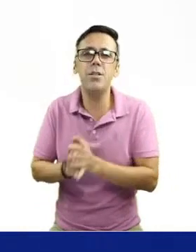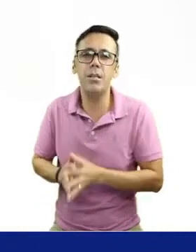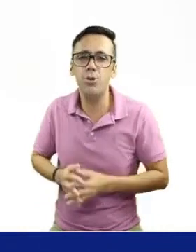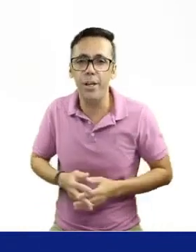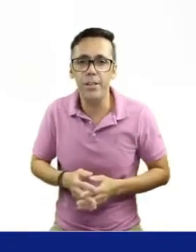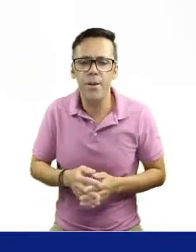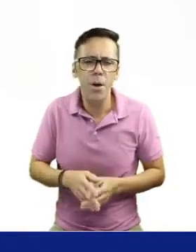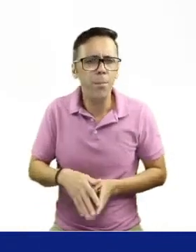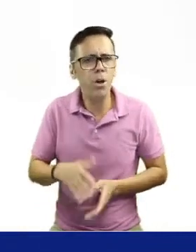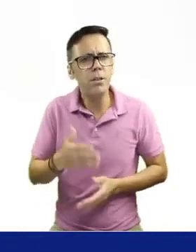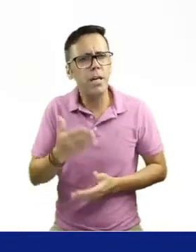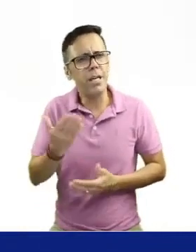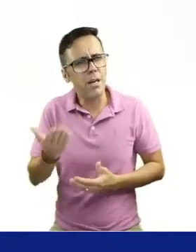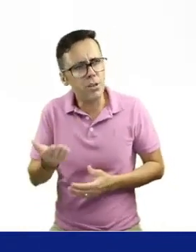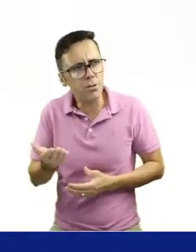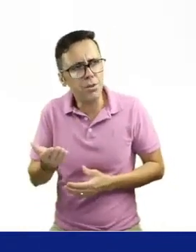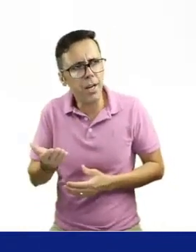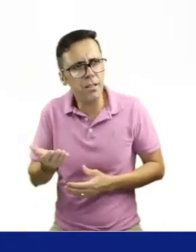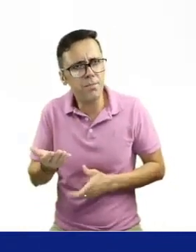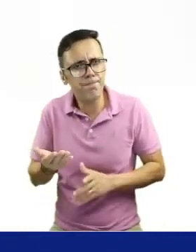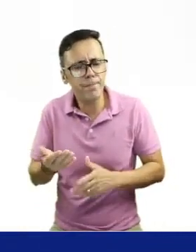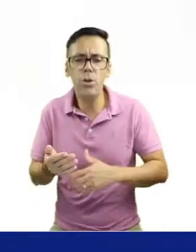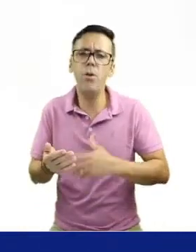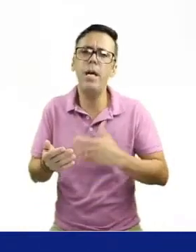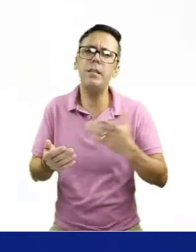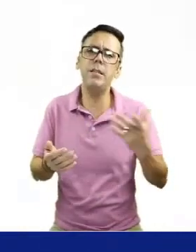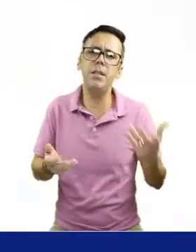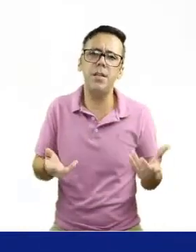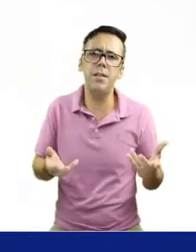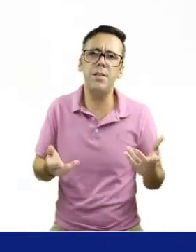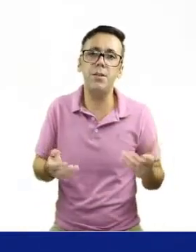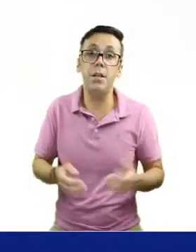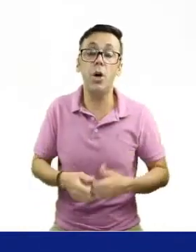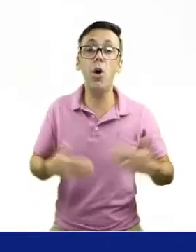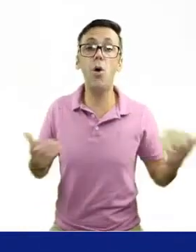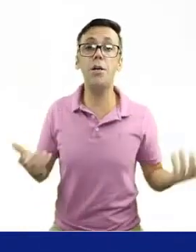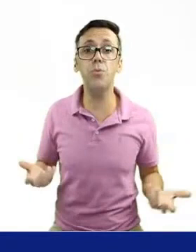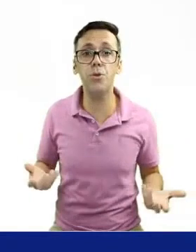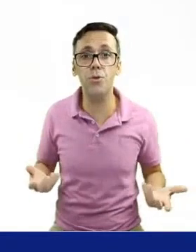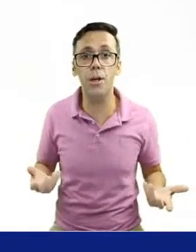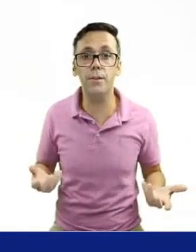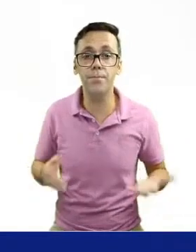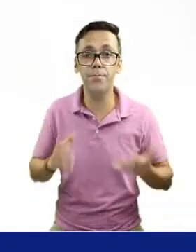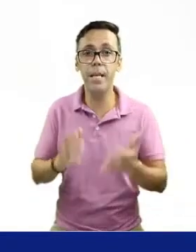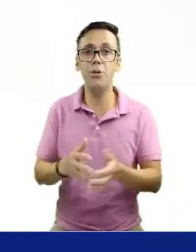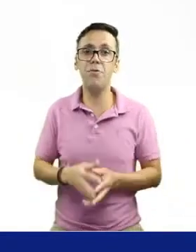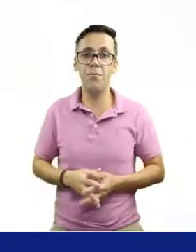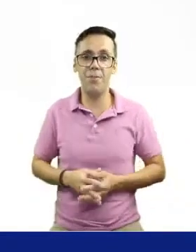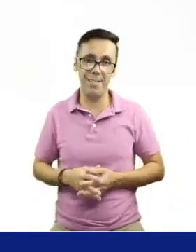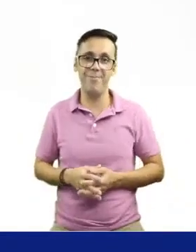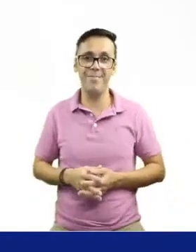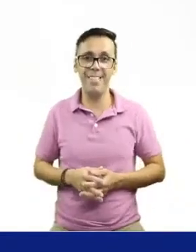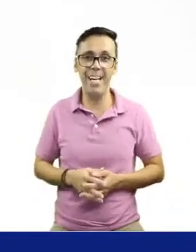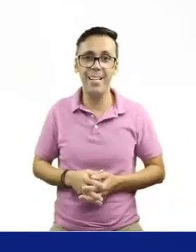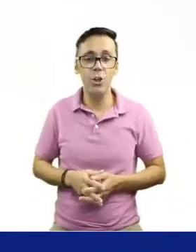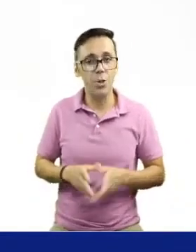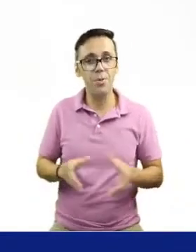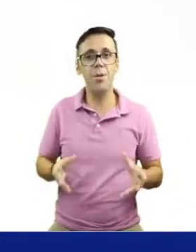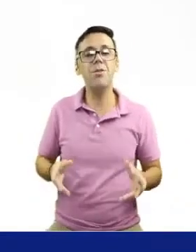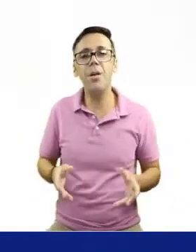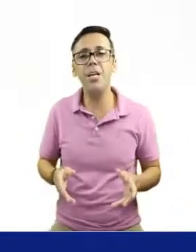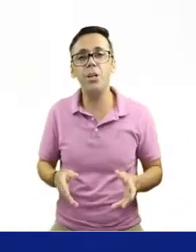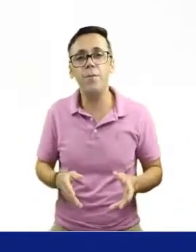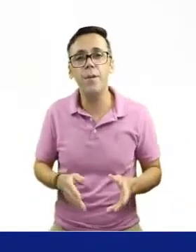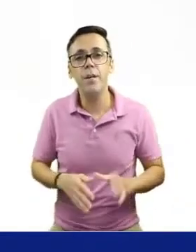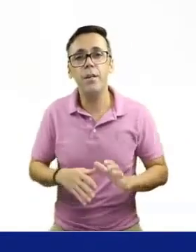falar das legislações portaria 453 ou rs330 ou as duas coisas que é que nós vamos fazer né